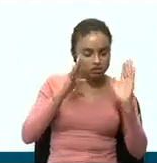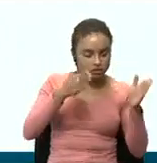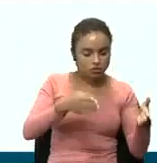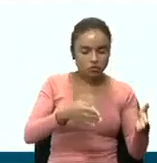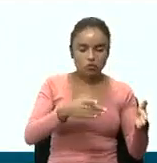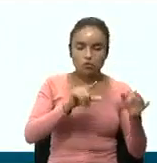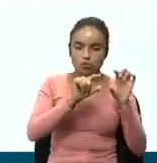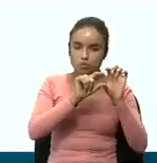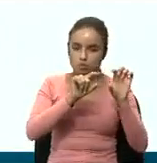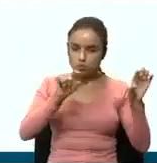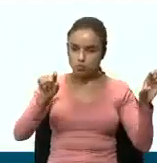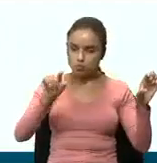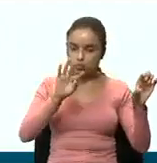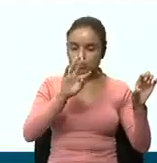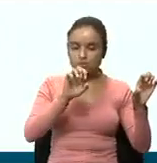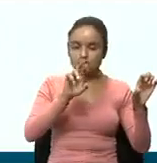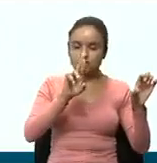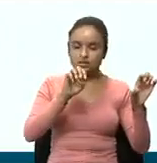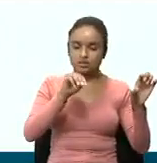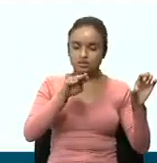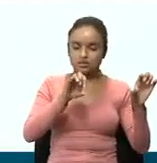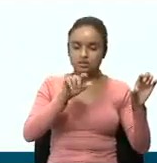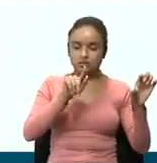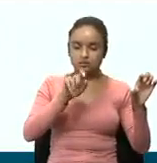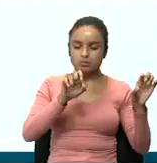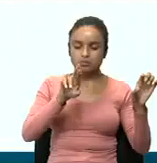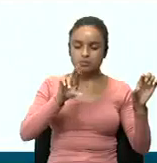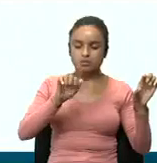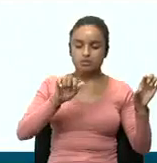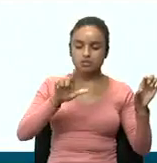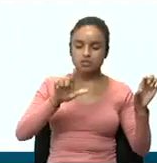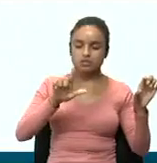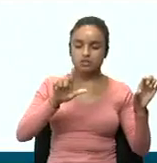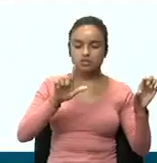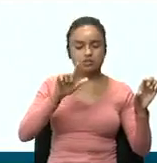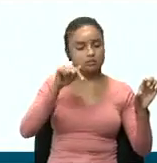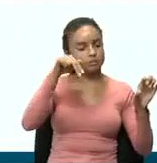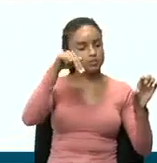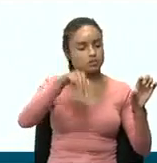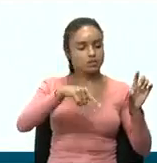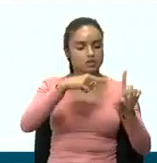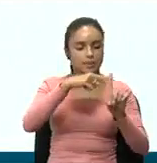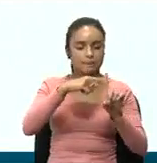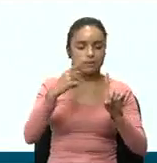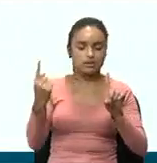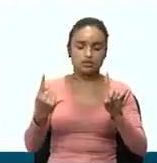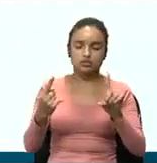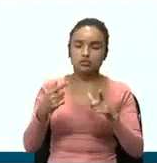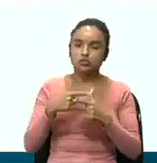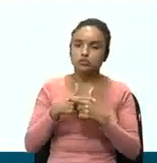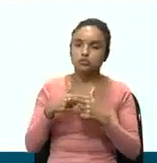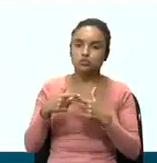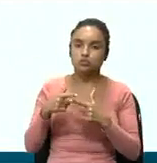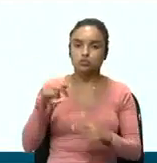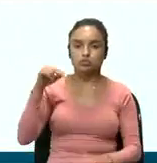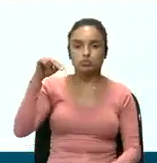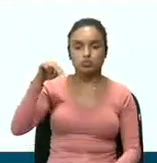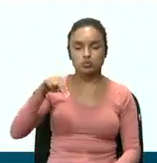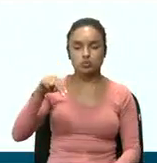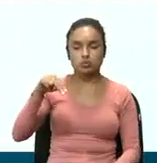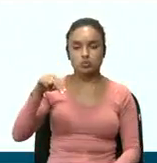geral. Então, eu tenho n mais 1 dividido por